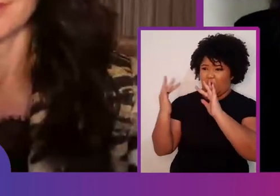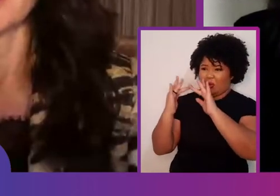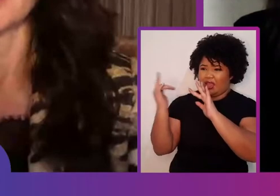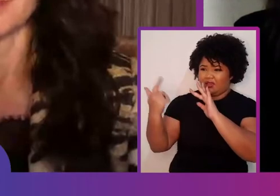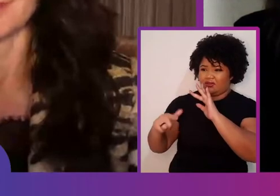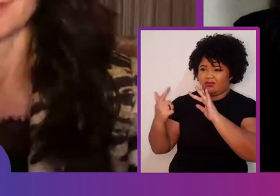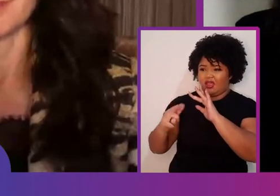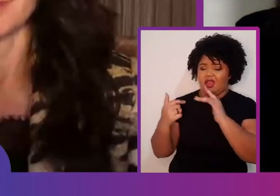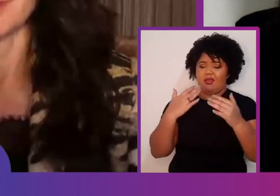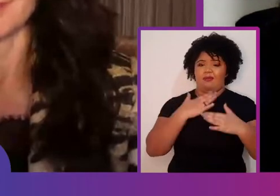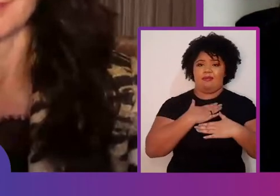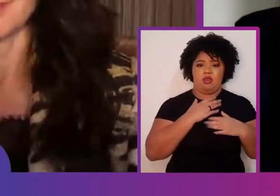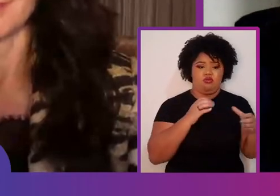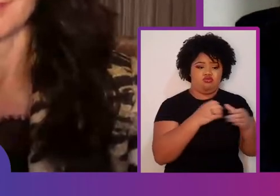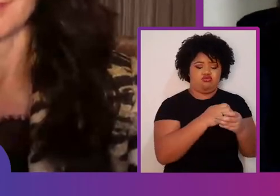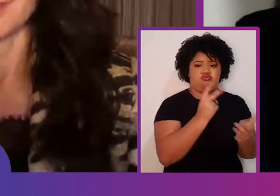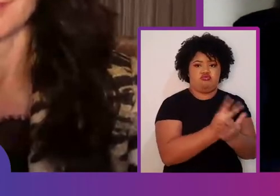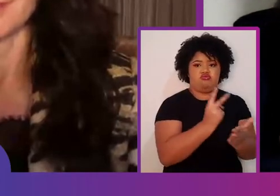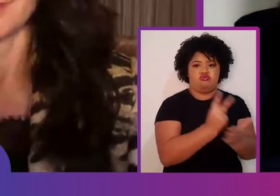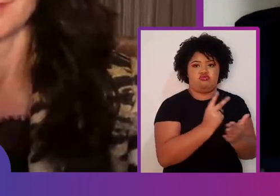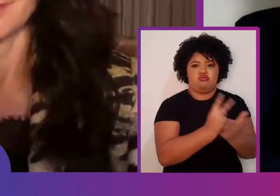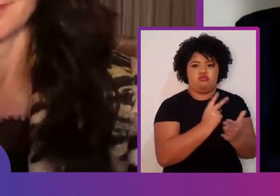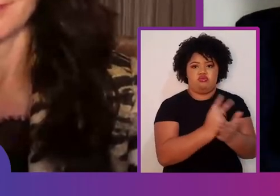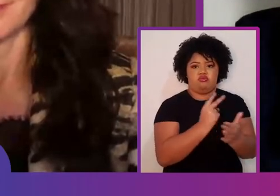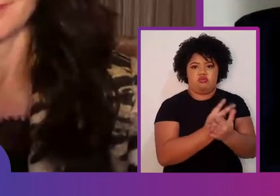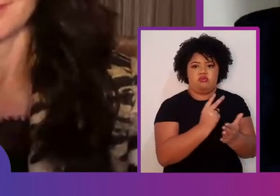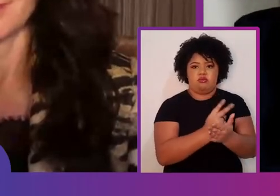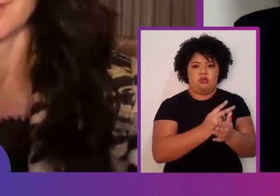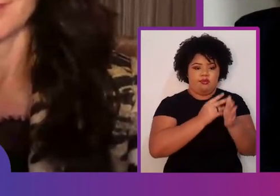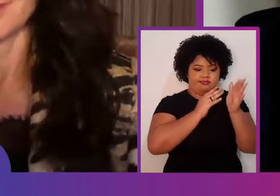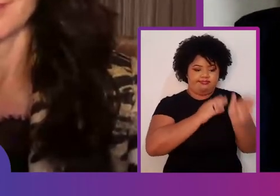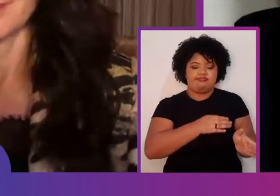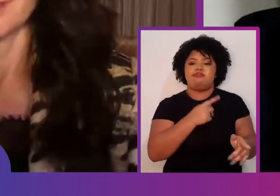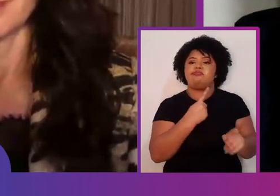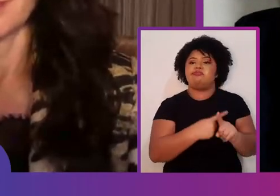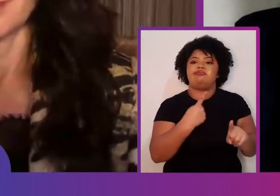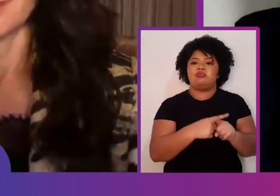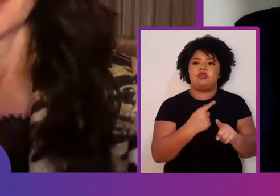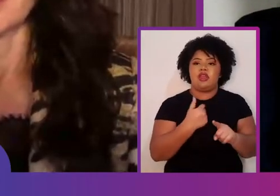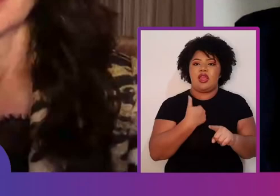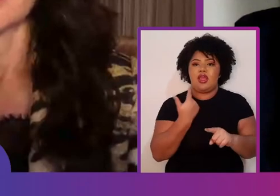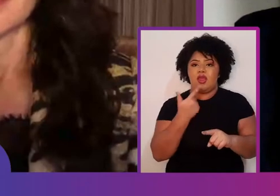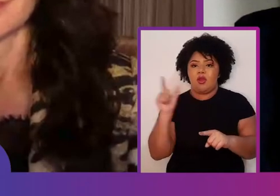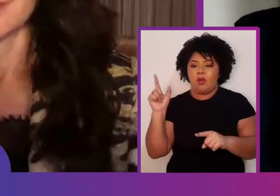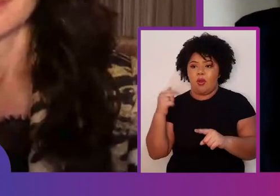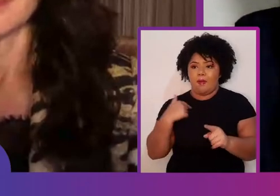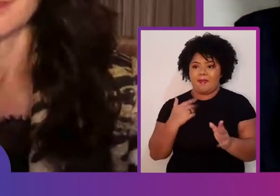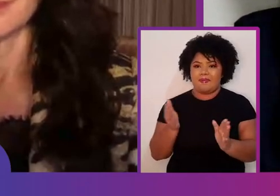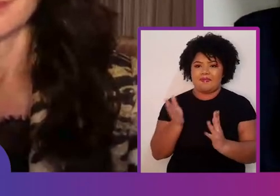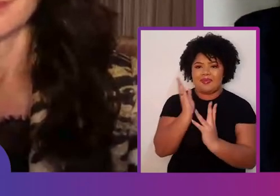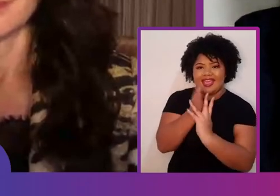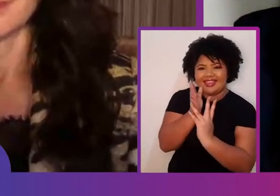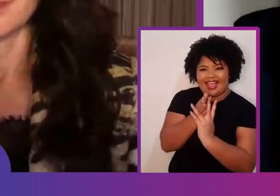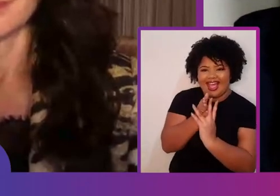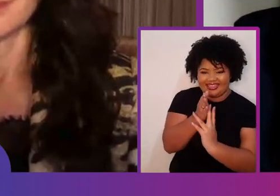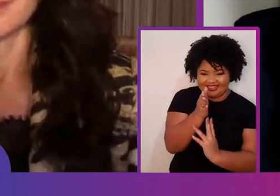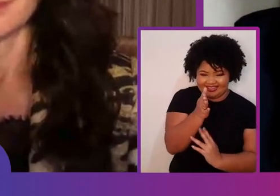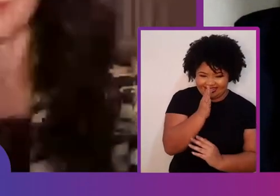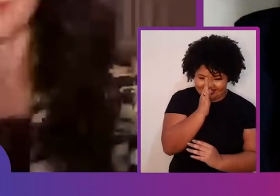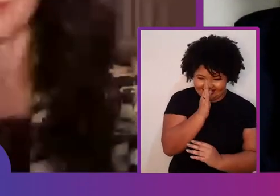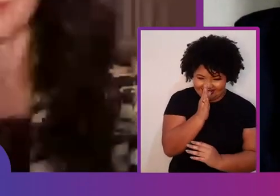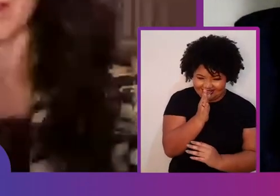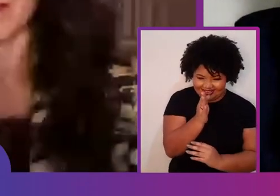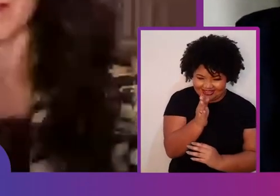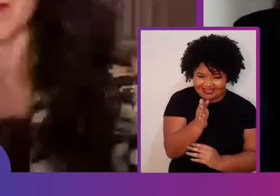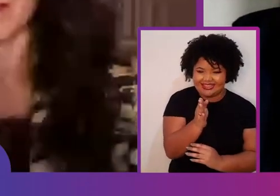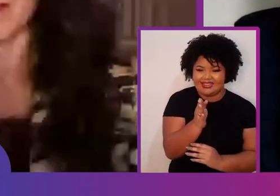isso aumenta a polarização. Eu vou afastando, vai a zona intermediária vai ficando esvaziada, porque ninguém fica naquele